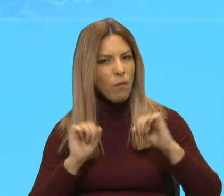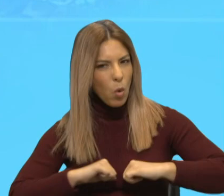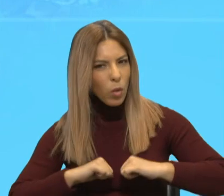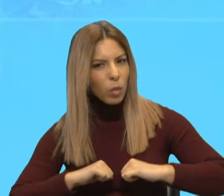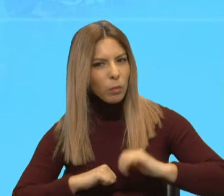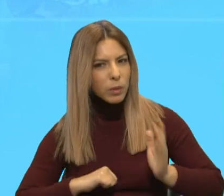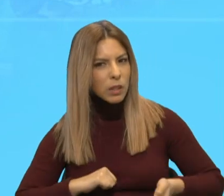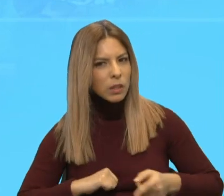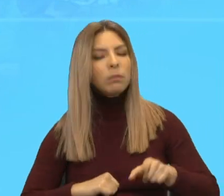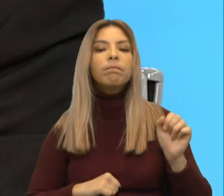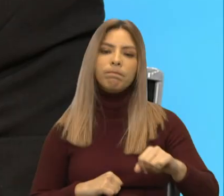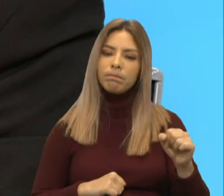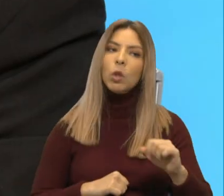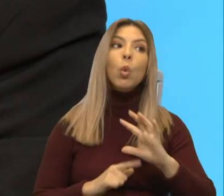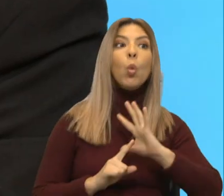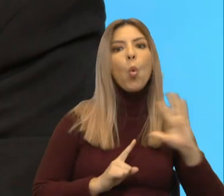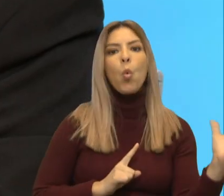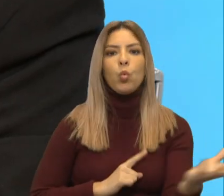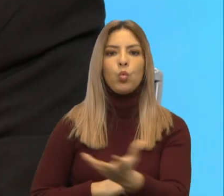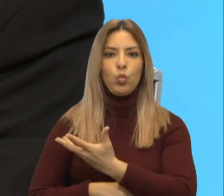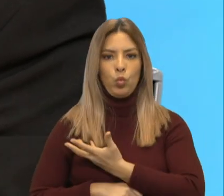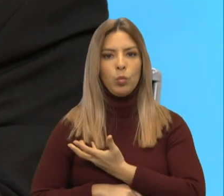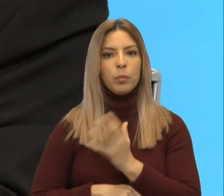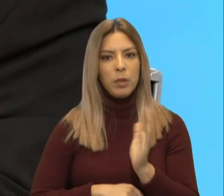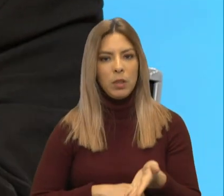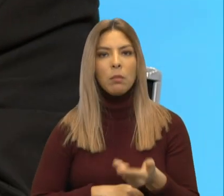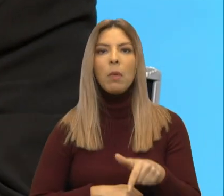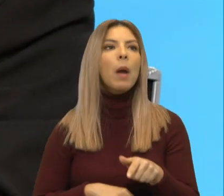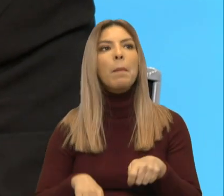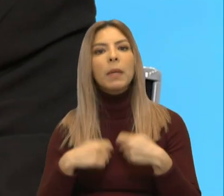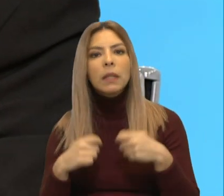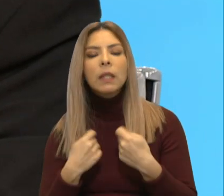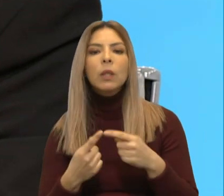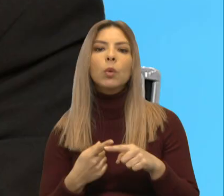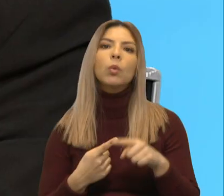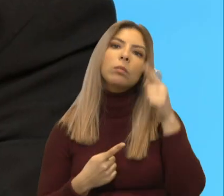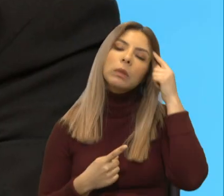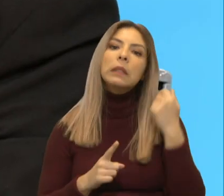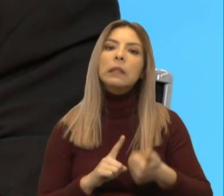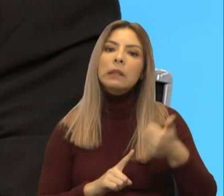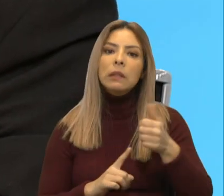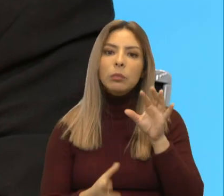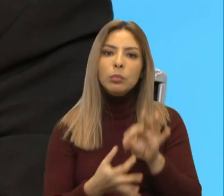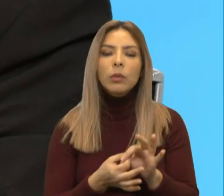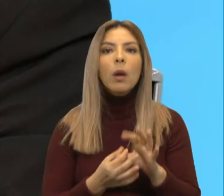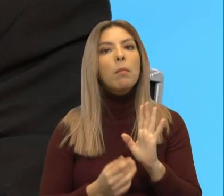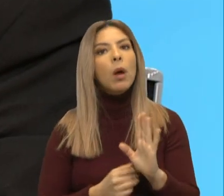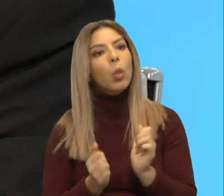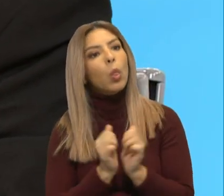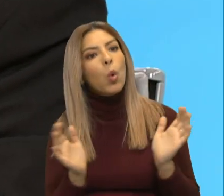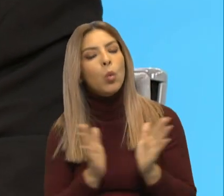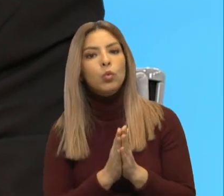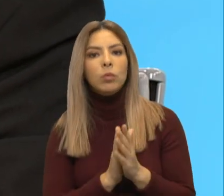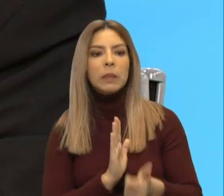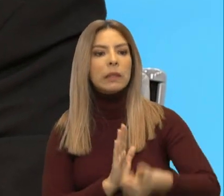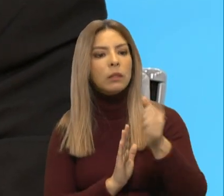acordo que envolva todos. E, sem dúvida, que não só os partidos com assento parlamentar, mas também todos aqueles que estão fora